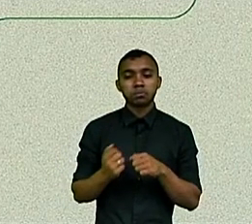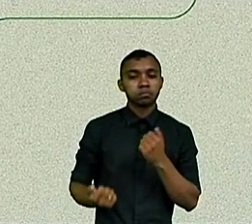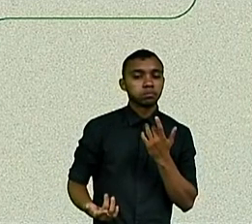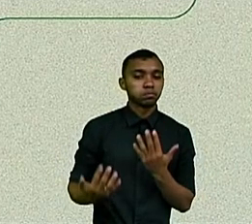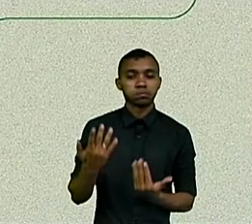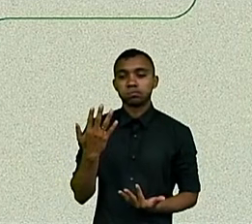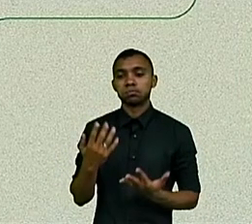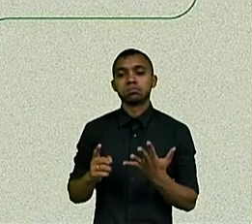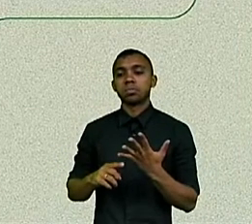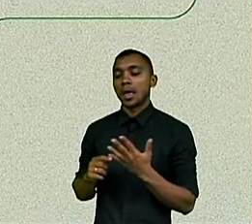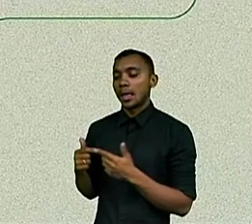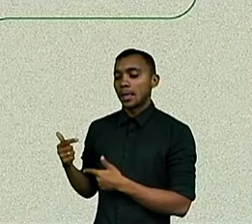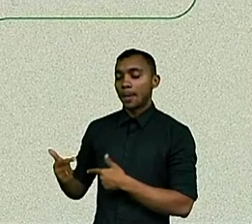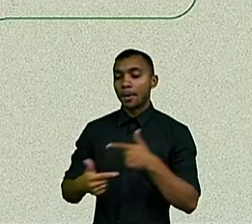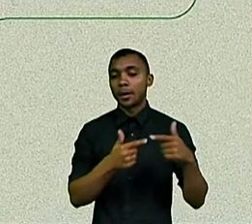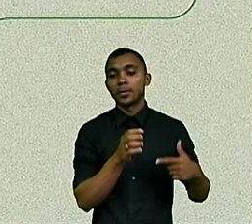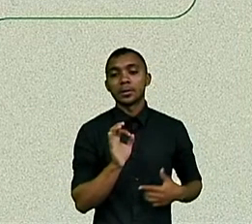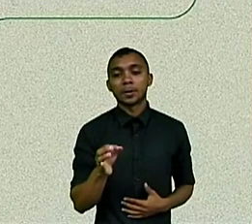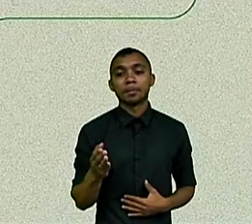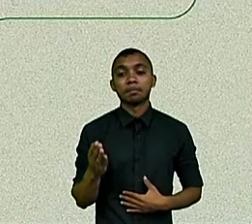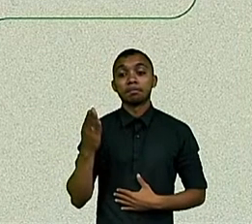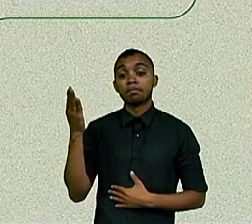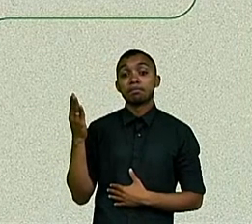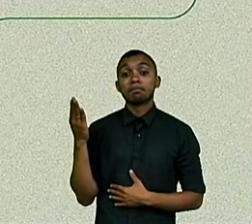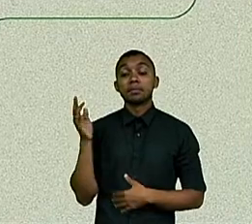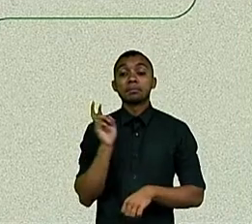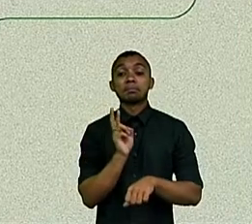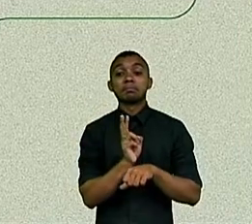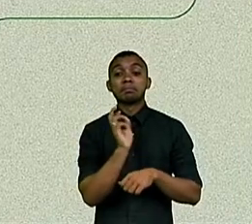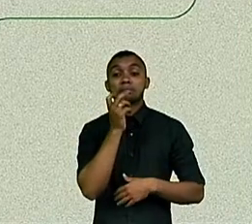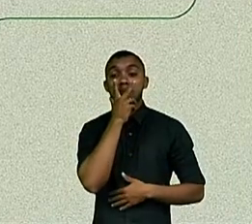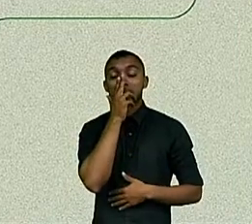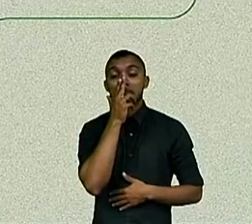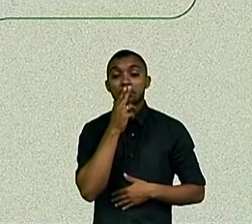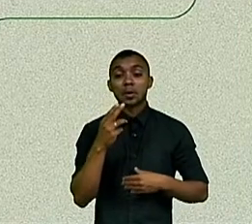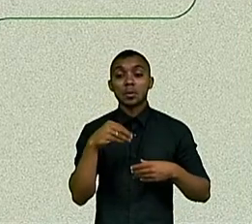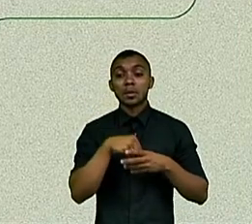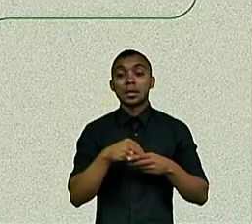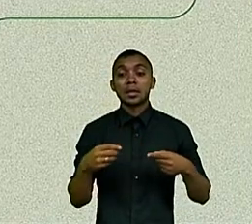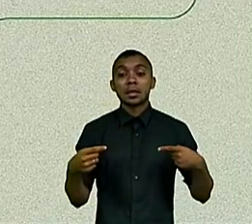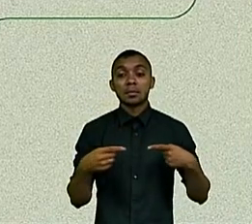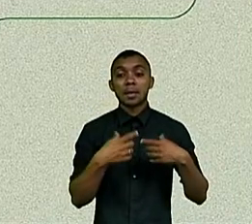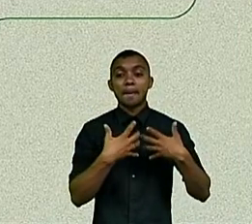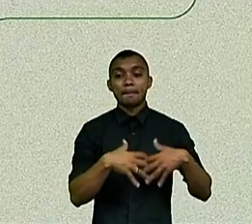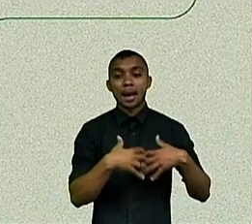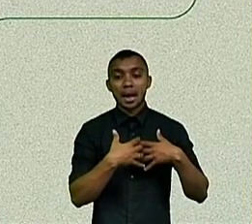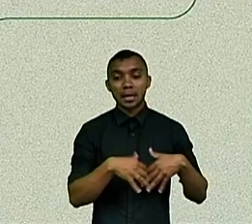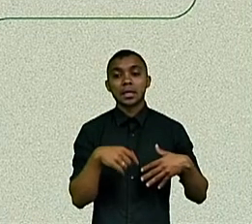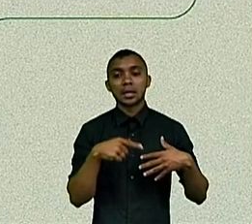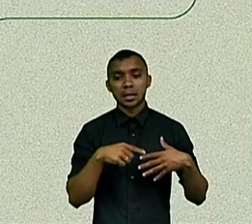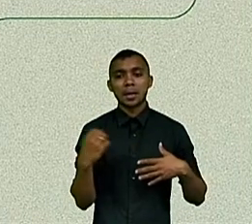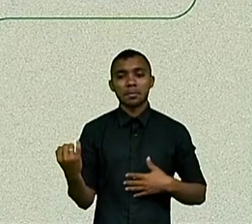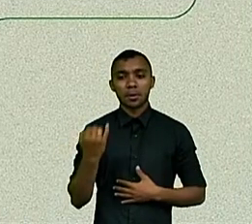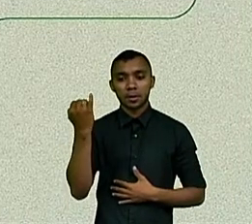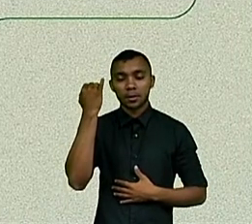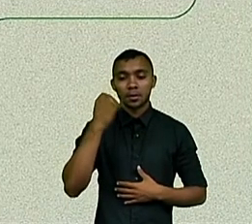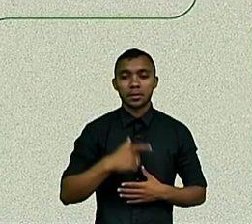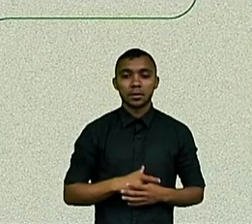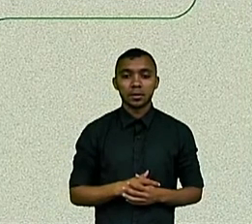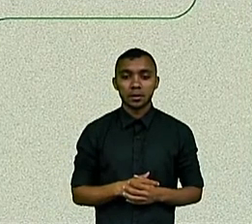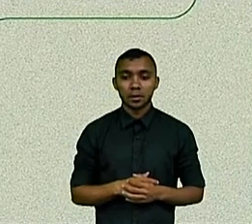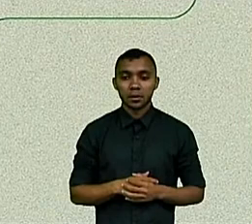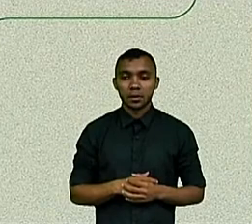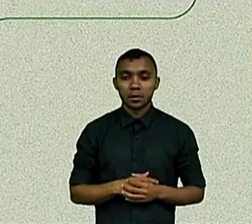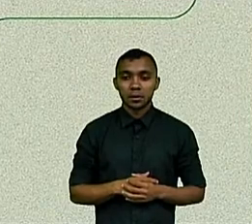classe dos trabalhadores e ele aqui como se fosse um engrenagem da máquina né Isso é muito simbólico o filme